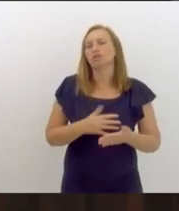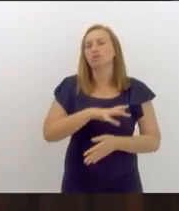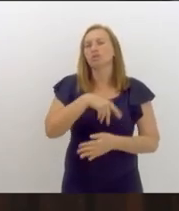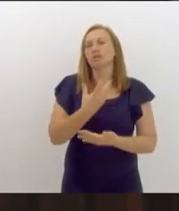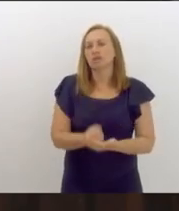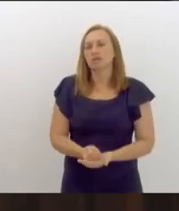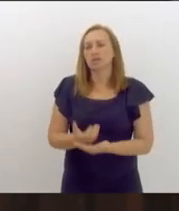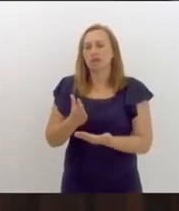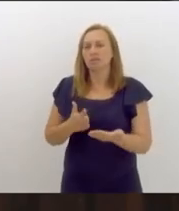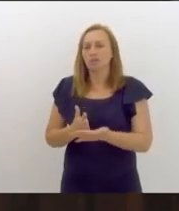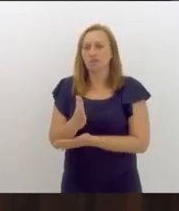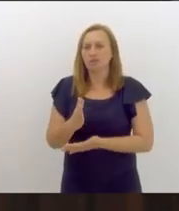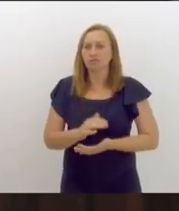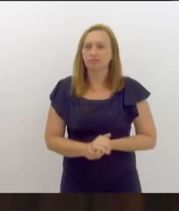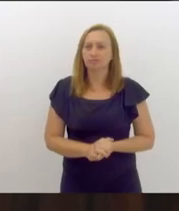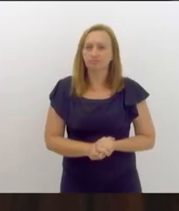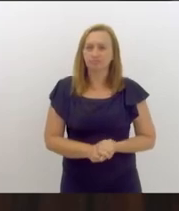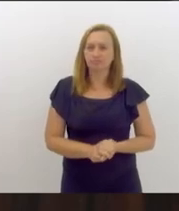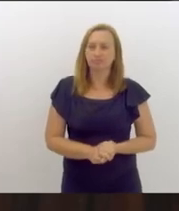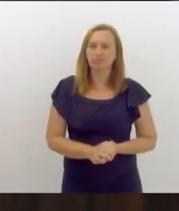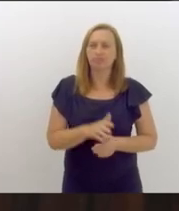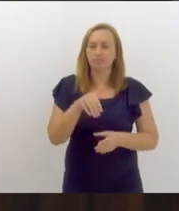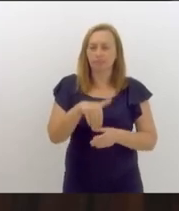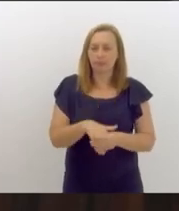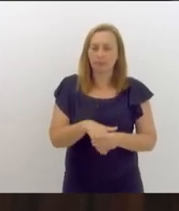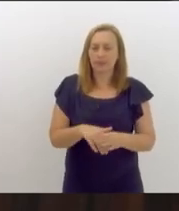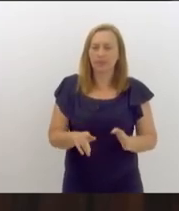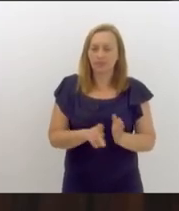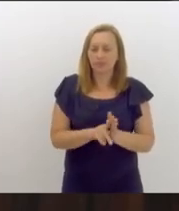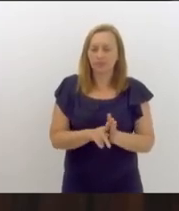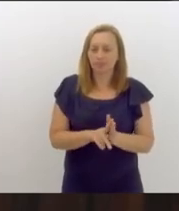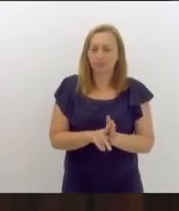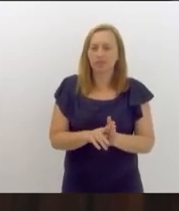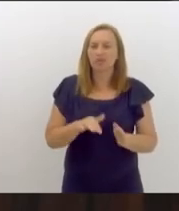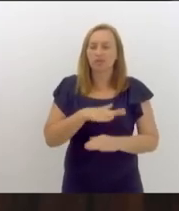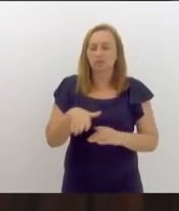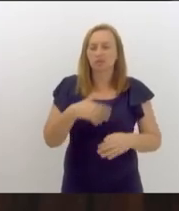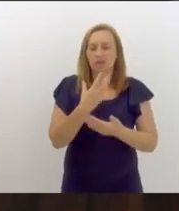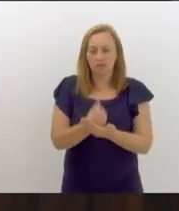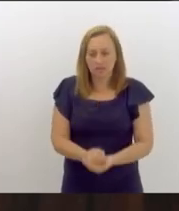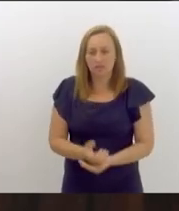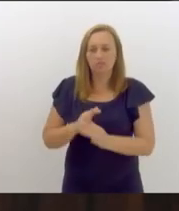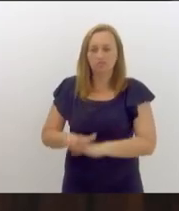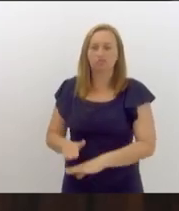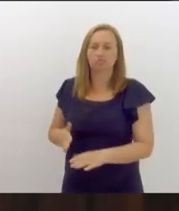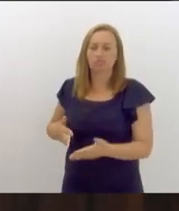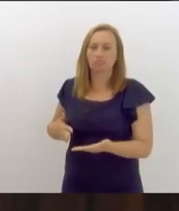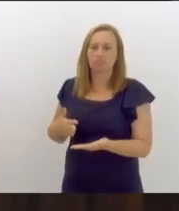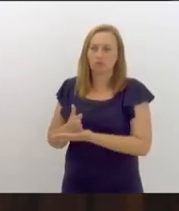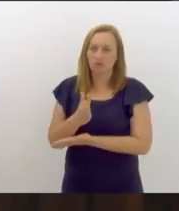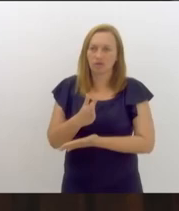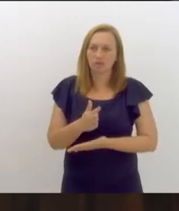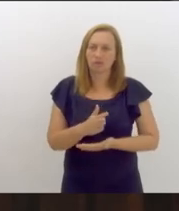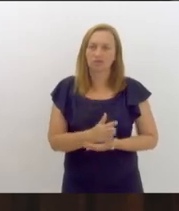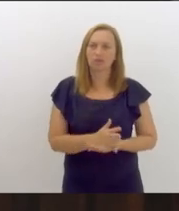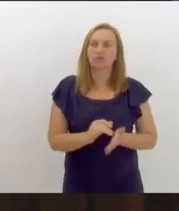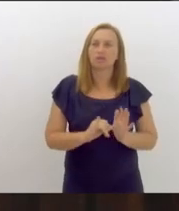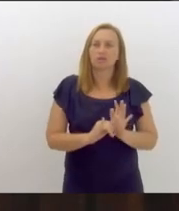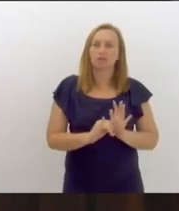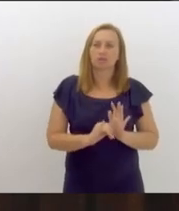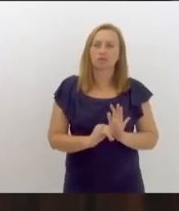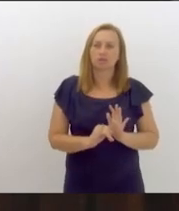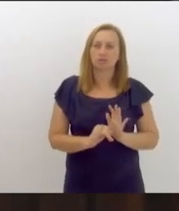aprovados em votação projeto assim emendado se os que a própria permanentes Como estão aprovado vai